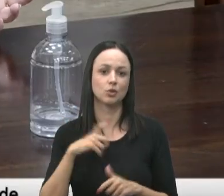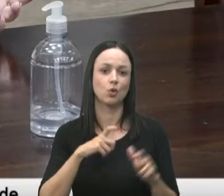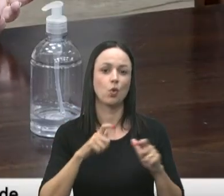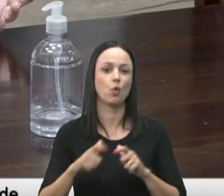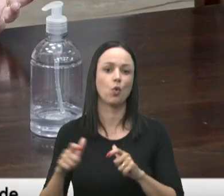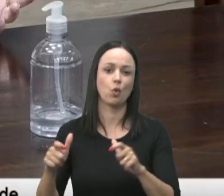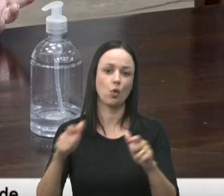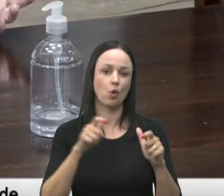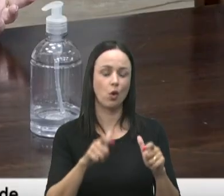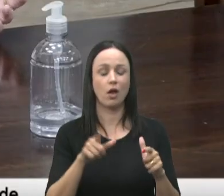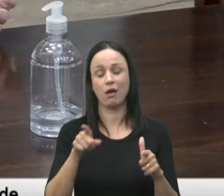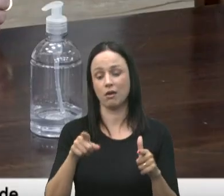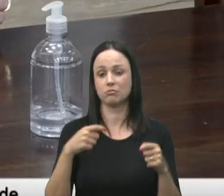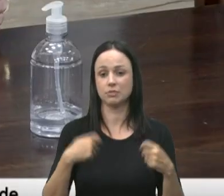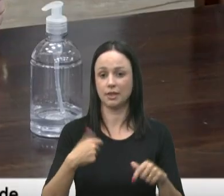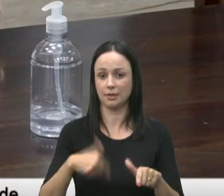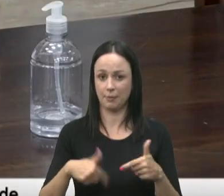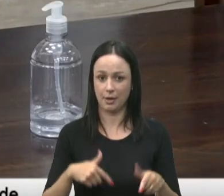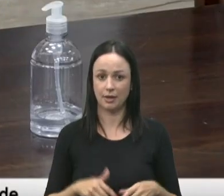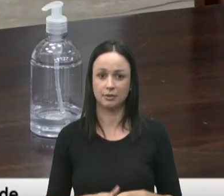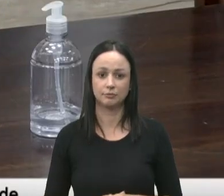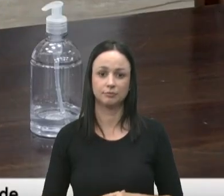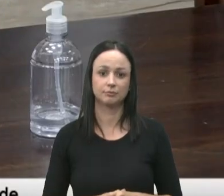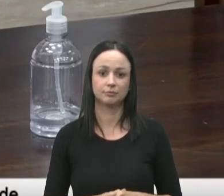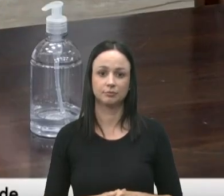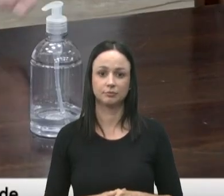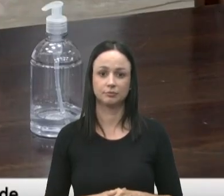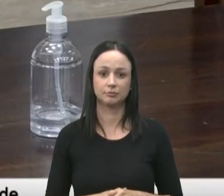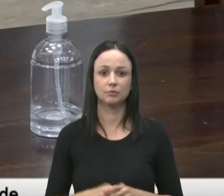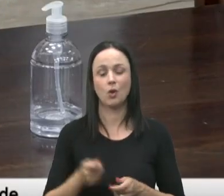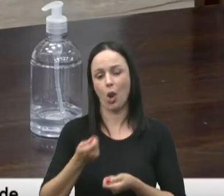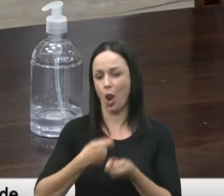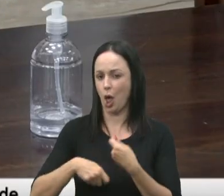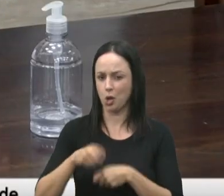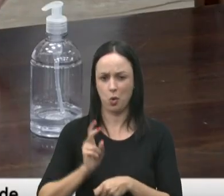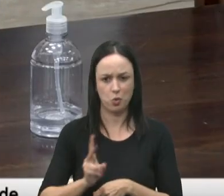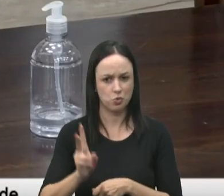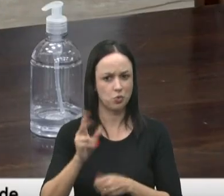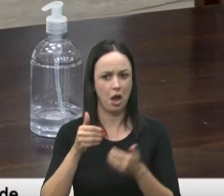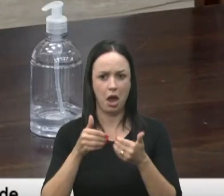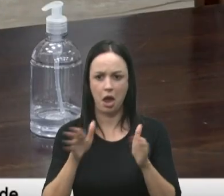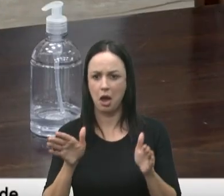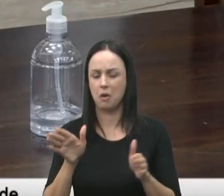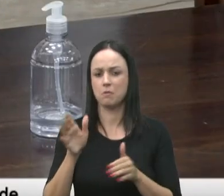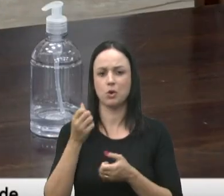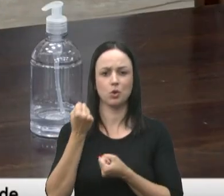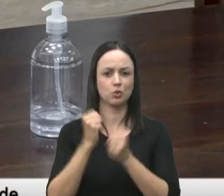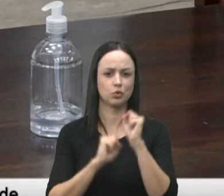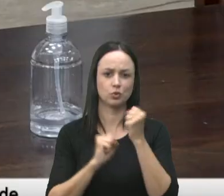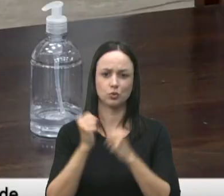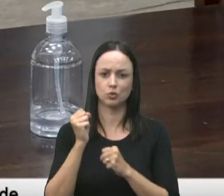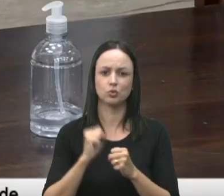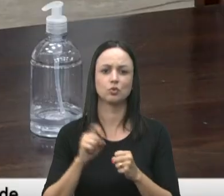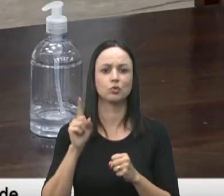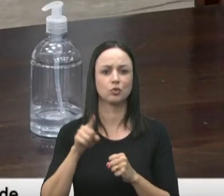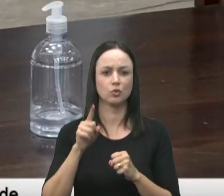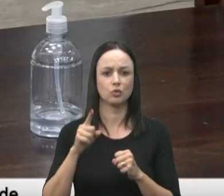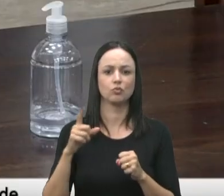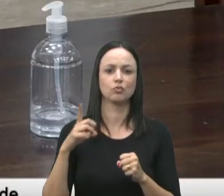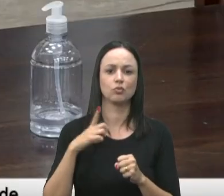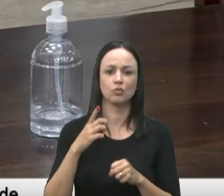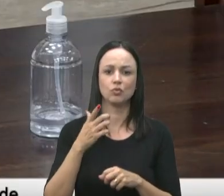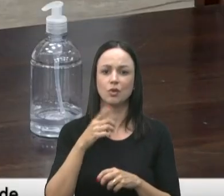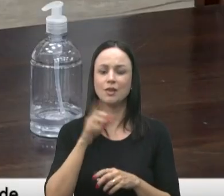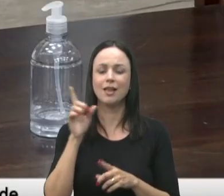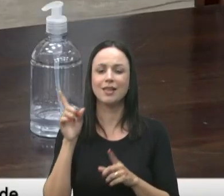onde essa mãe e esse pai trabalham. Então, o comércio continua trabalhando, a indústria continua trabalhando, o ponto facultativo, a emenda